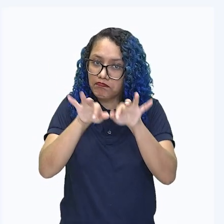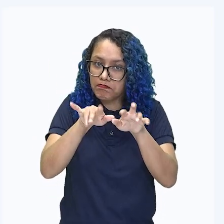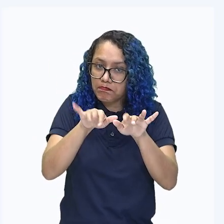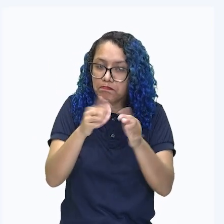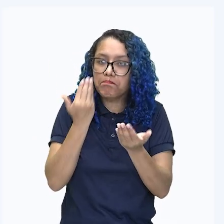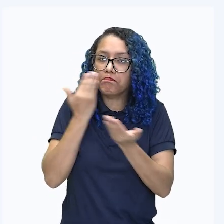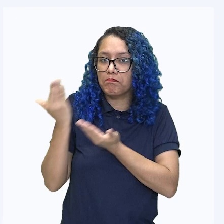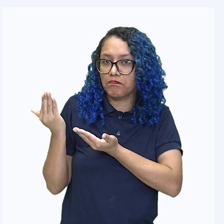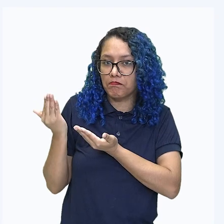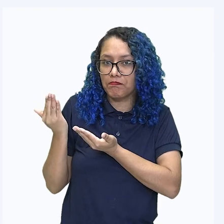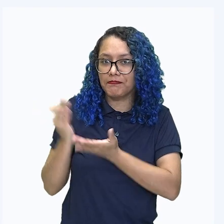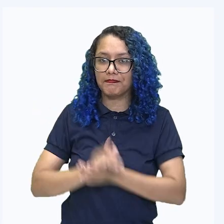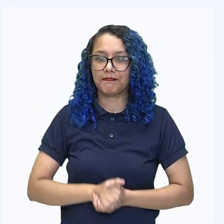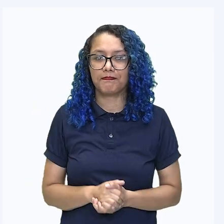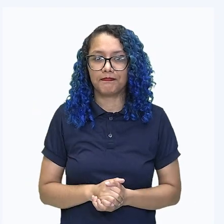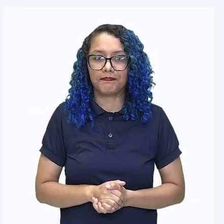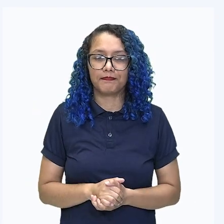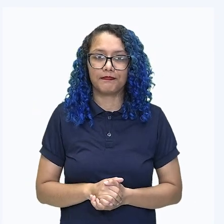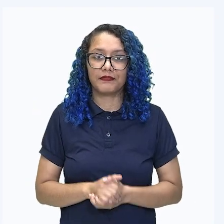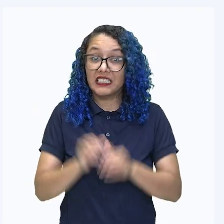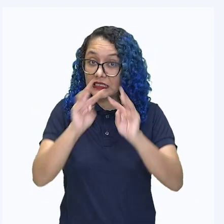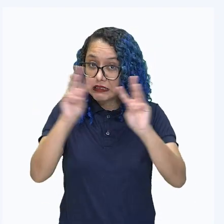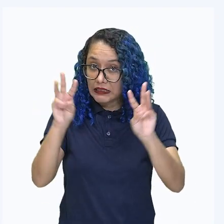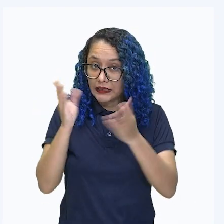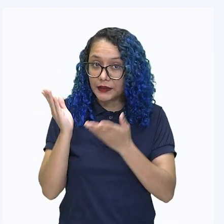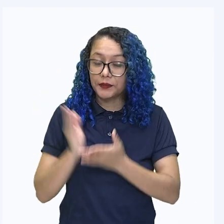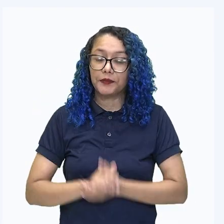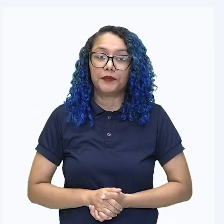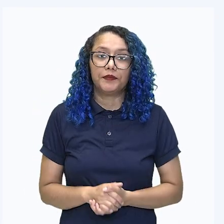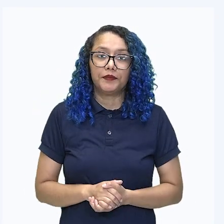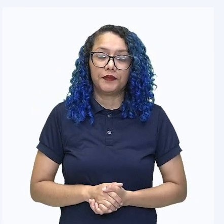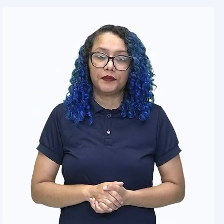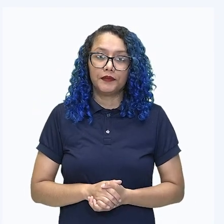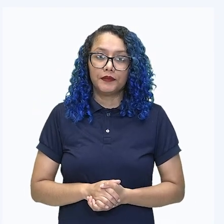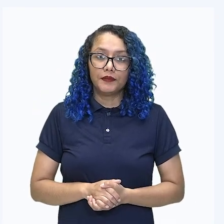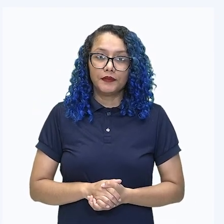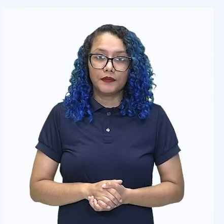esse endereço do diário, certo?